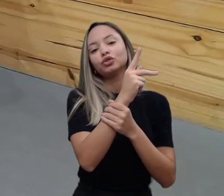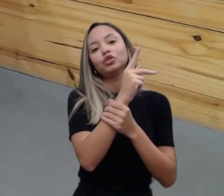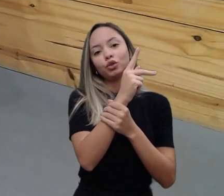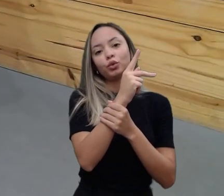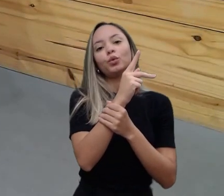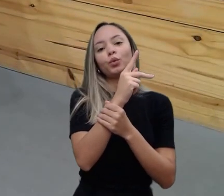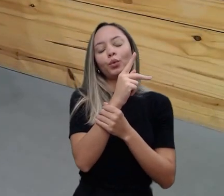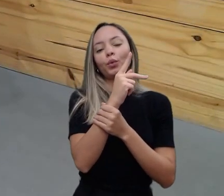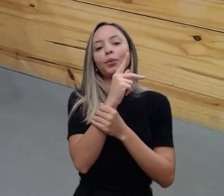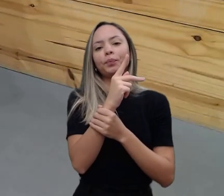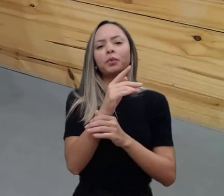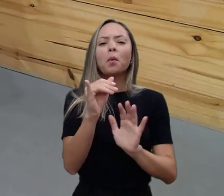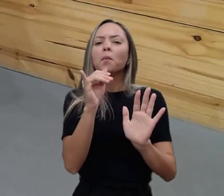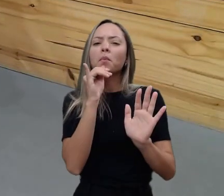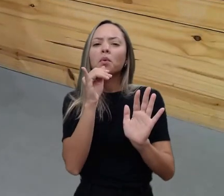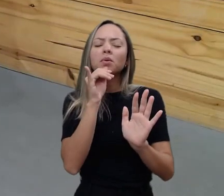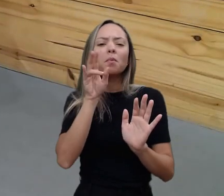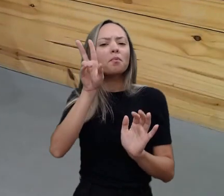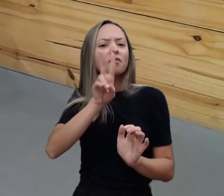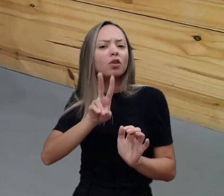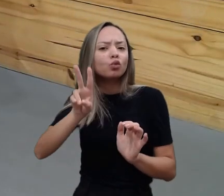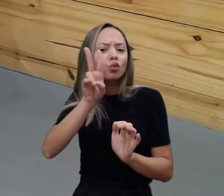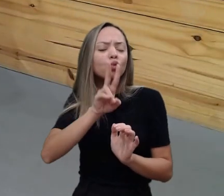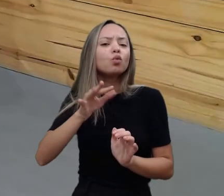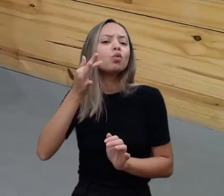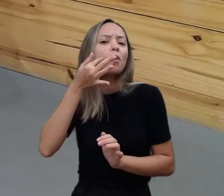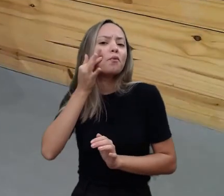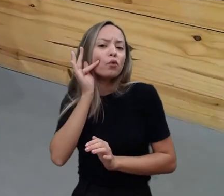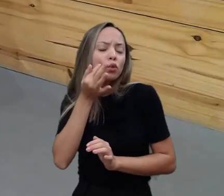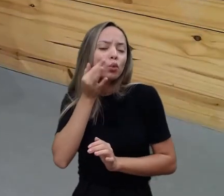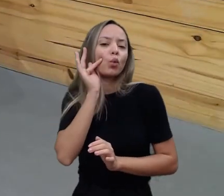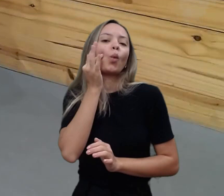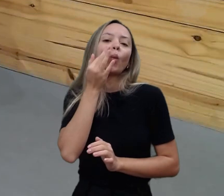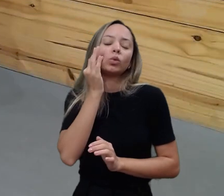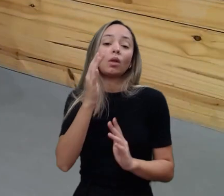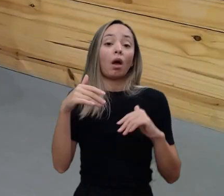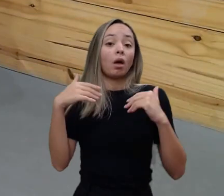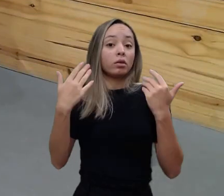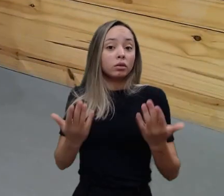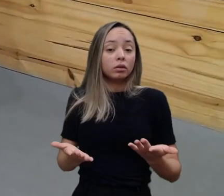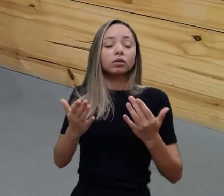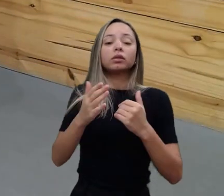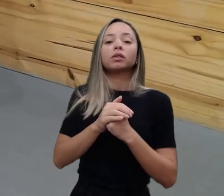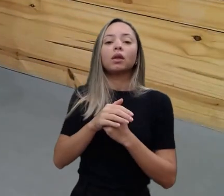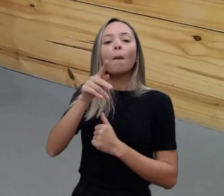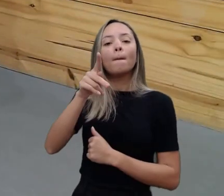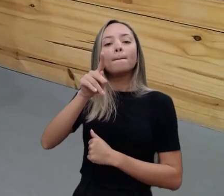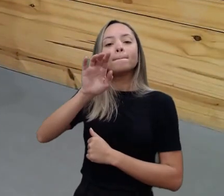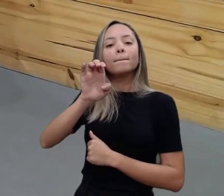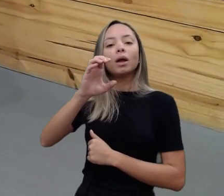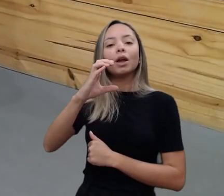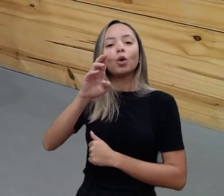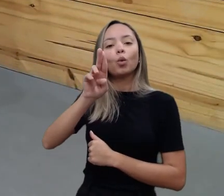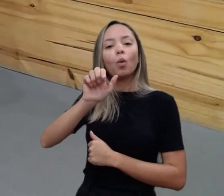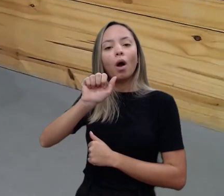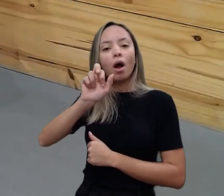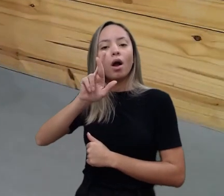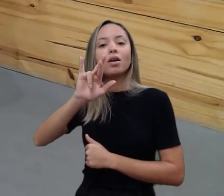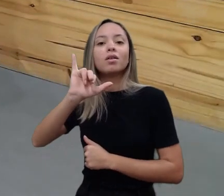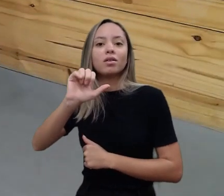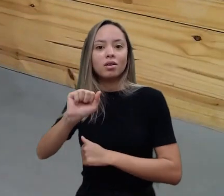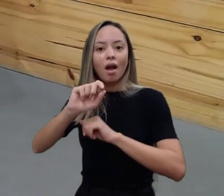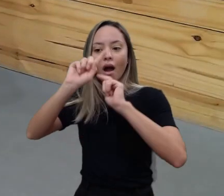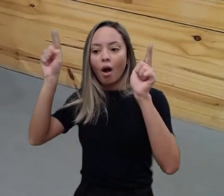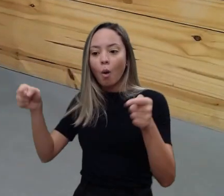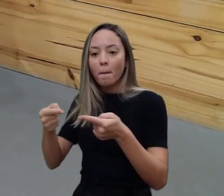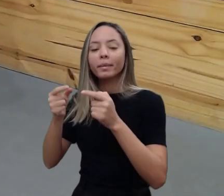né, de legumes, verduras, frutas, né? E a pecuária está ligada diretamente ao controle